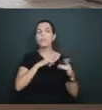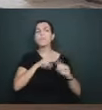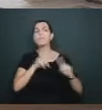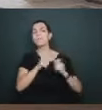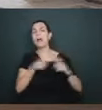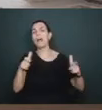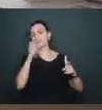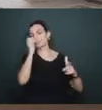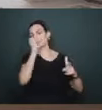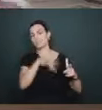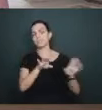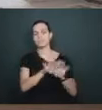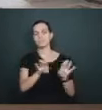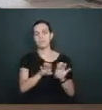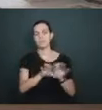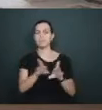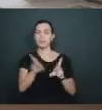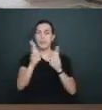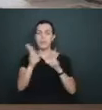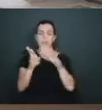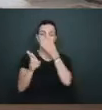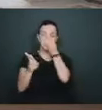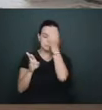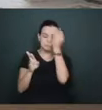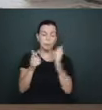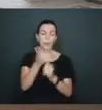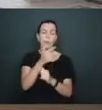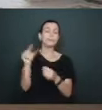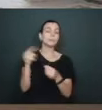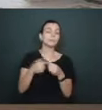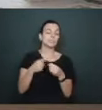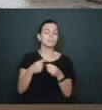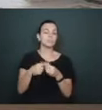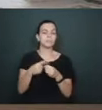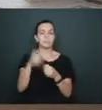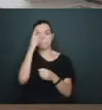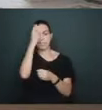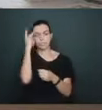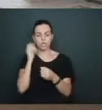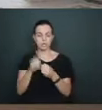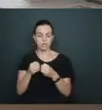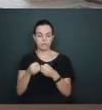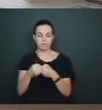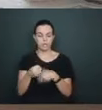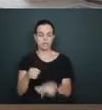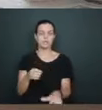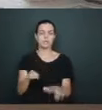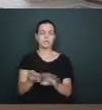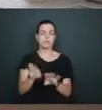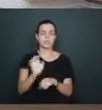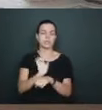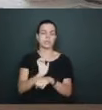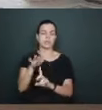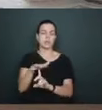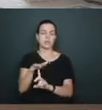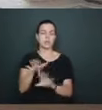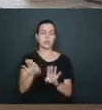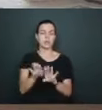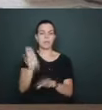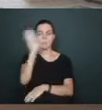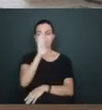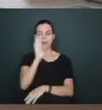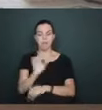um recado para a sociedade, até mesmo para os outros municípios e outras pessoas, até mesmo da região metropolitana e do estado do Paraná e do Brasil, que acompanham informações dessa